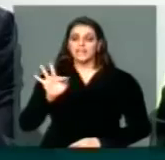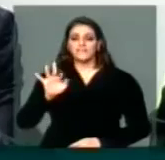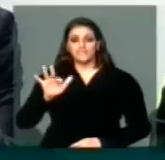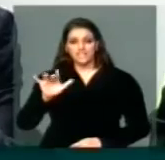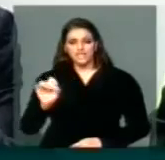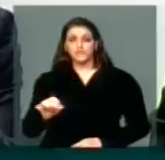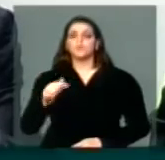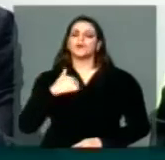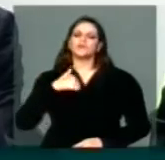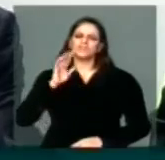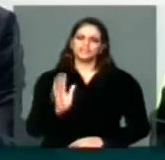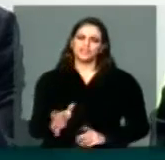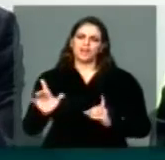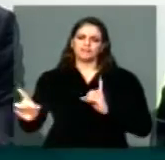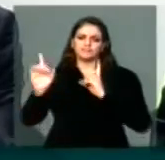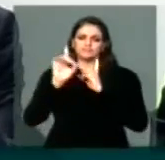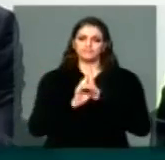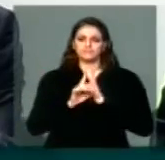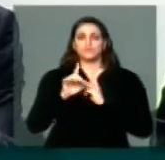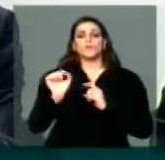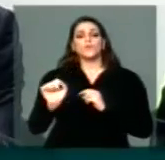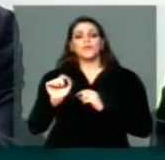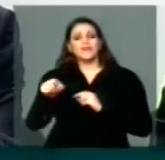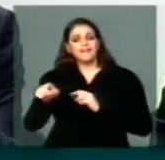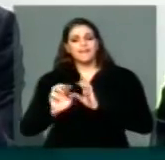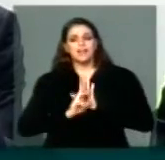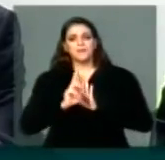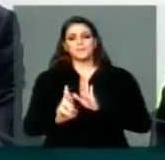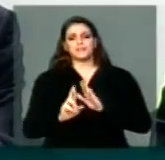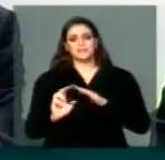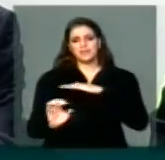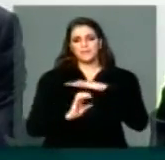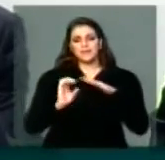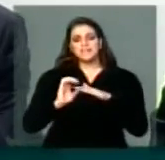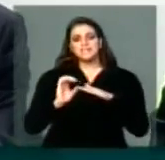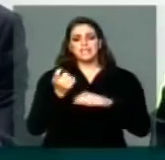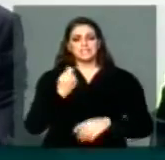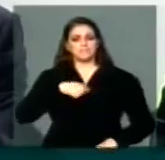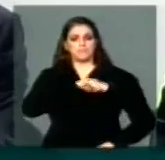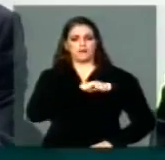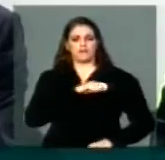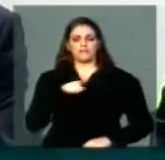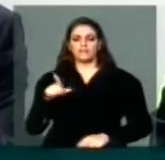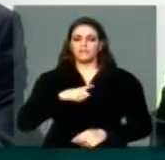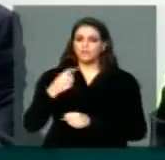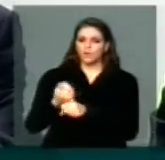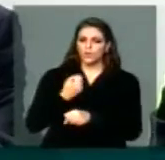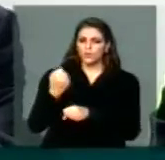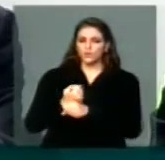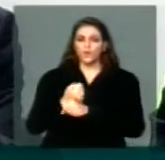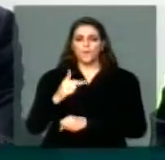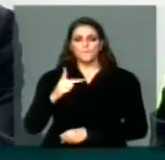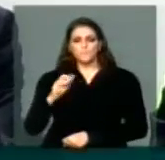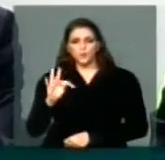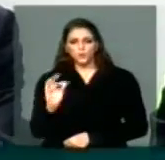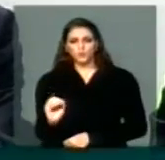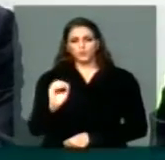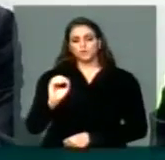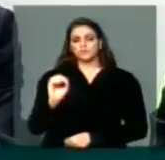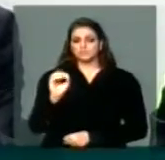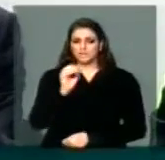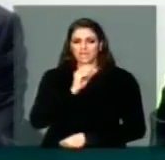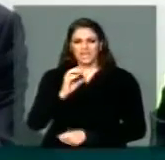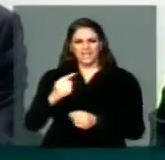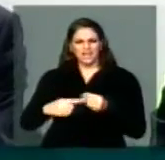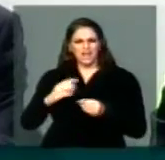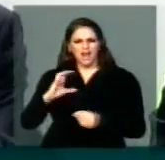isso, que eu já o recebi, representava uma empresa espanhola que estava fazendo a construção do Porto do Açu, em Campos, no Rio de